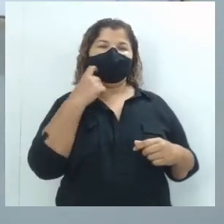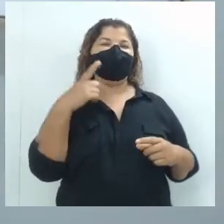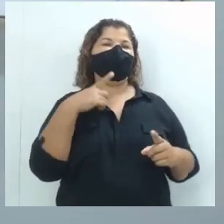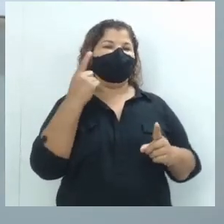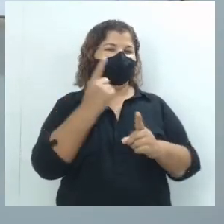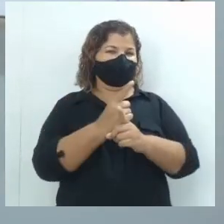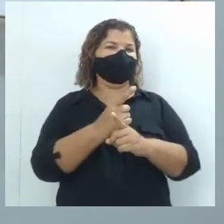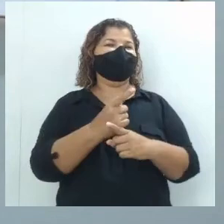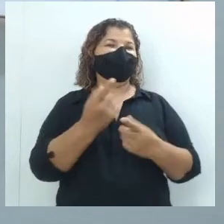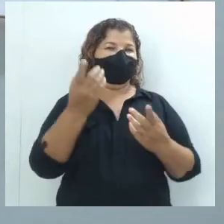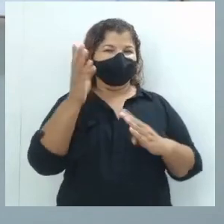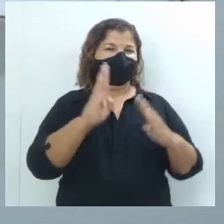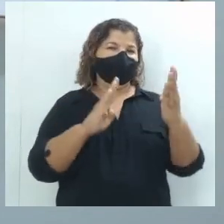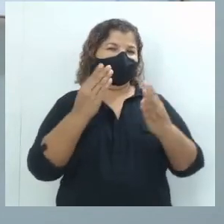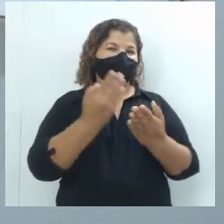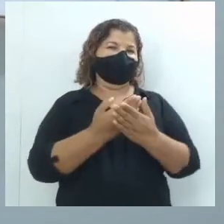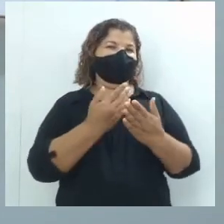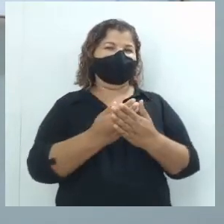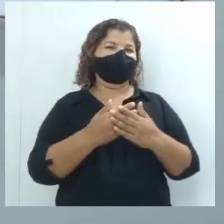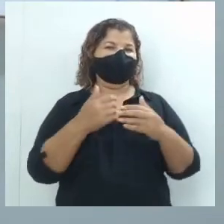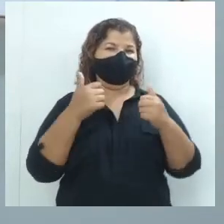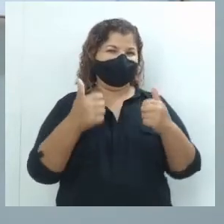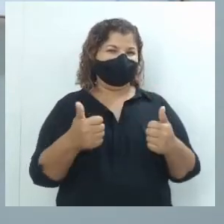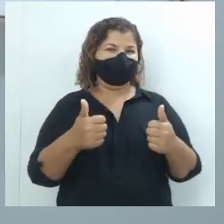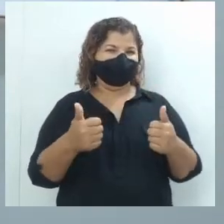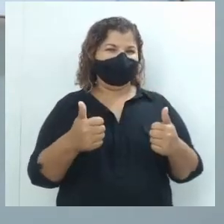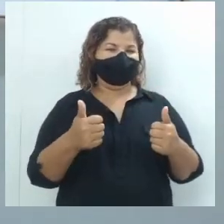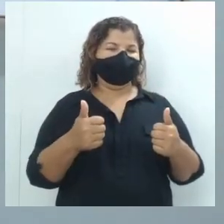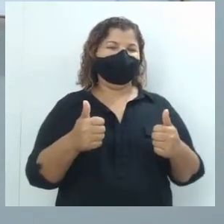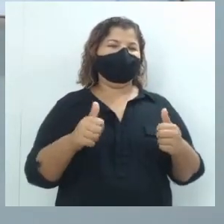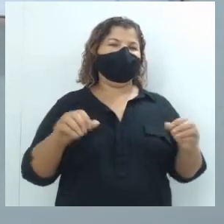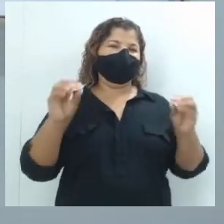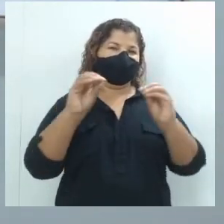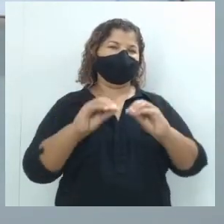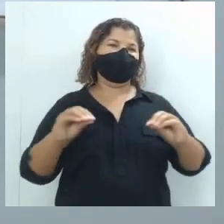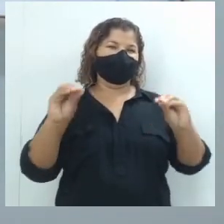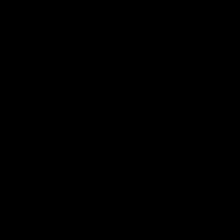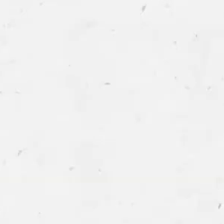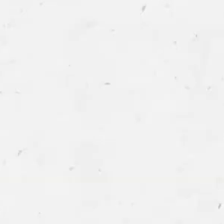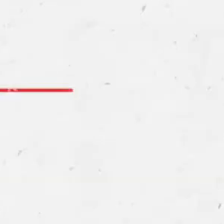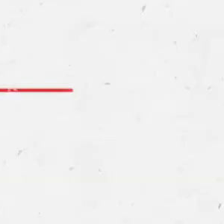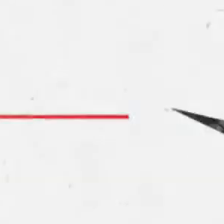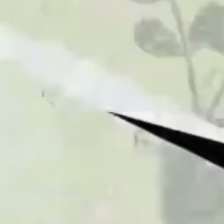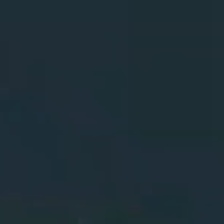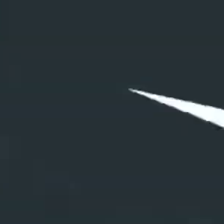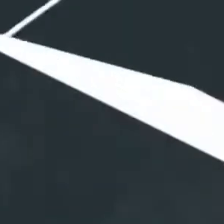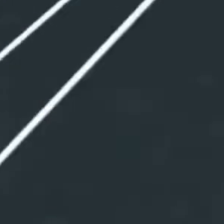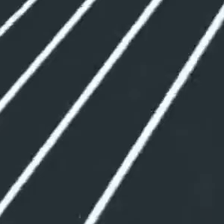marcado aqui nas aulas de biologia, tá? Ei, monstrinhos, monstrinhas, beijo, viu? Valeu!